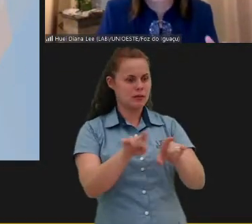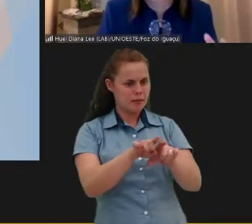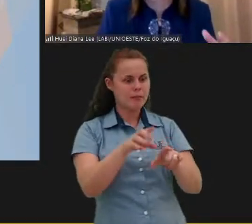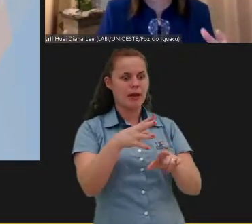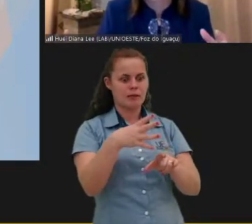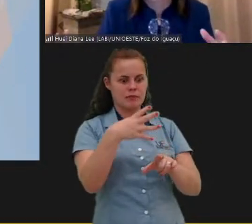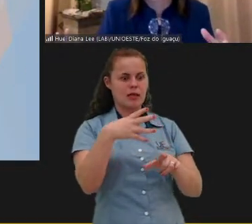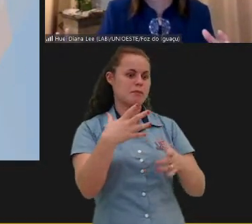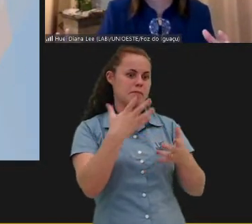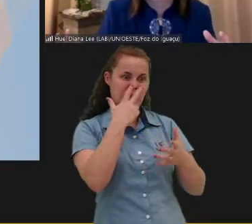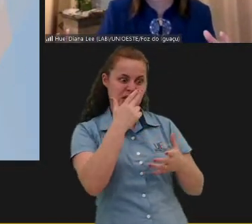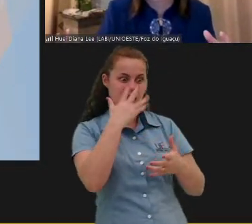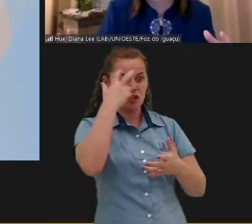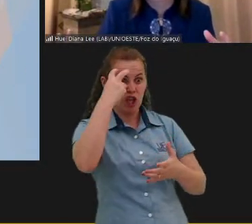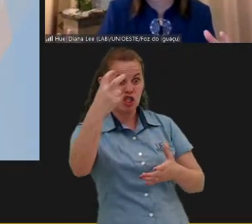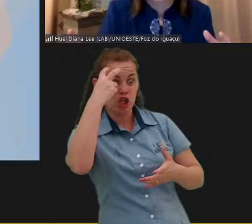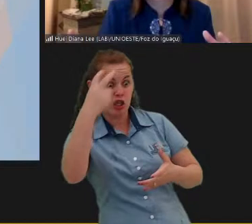Então,